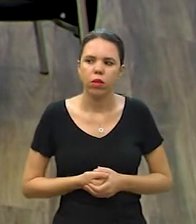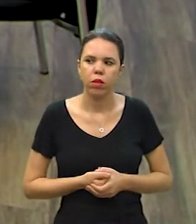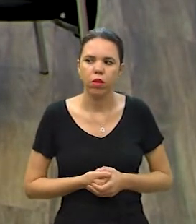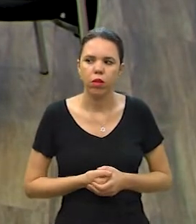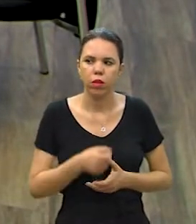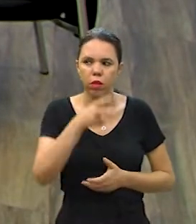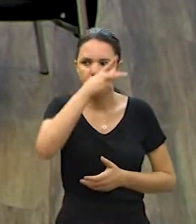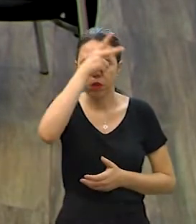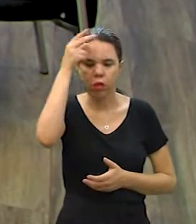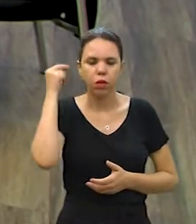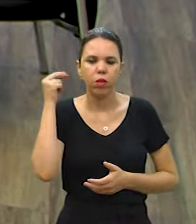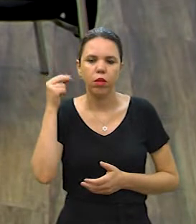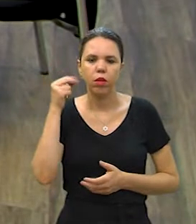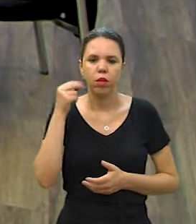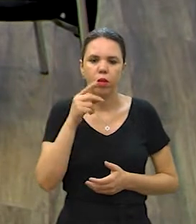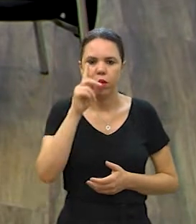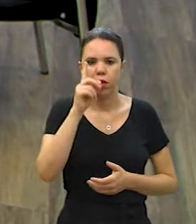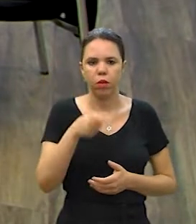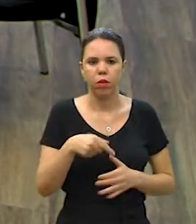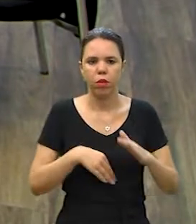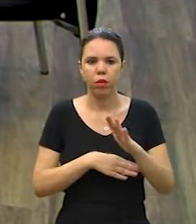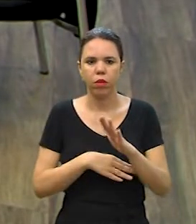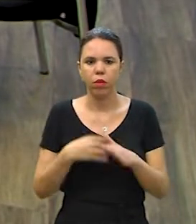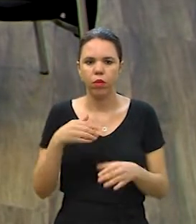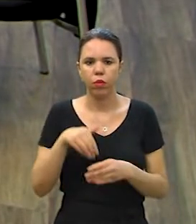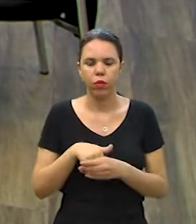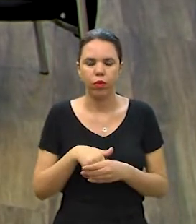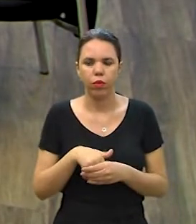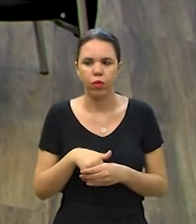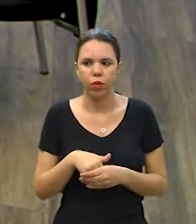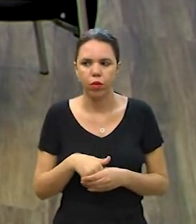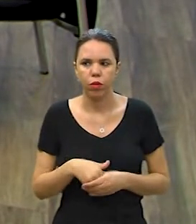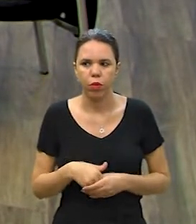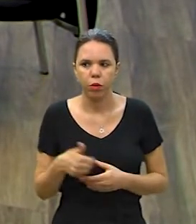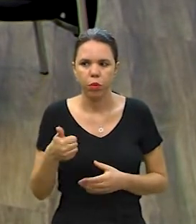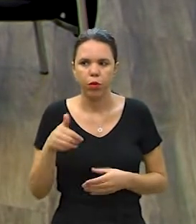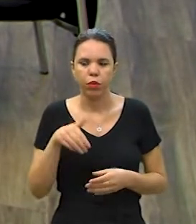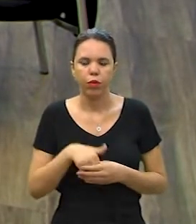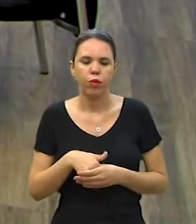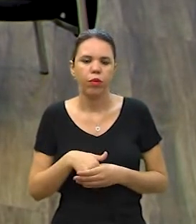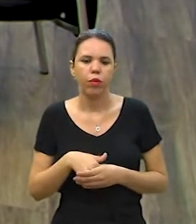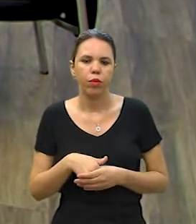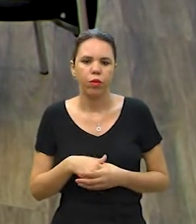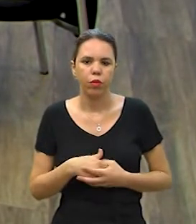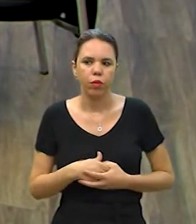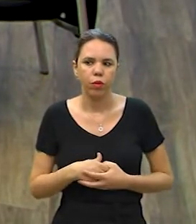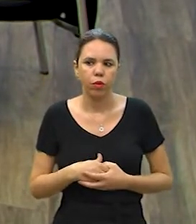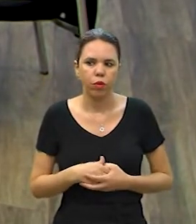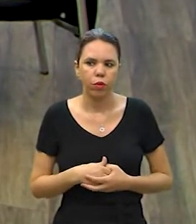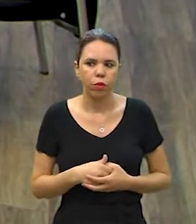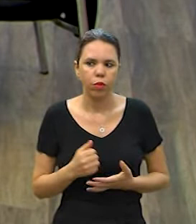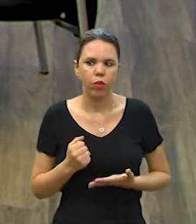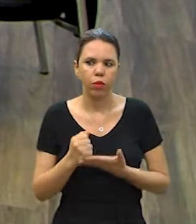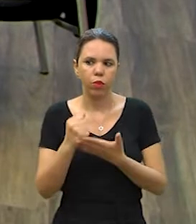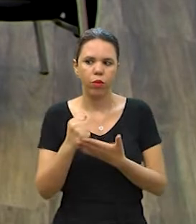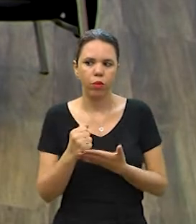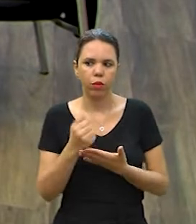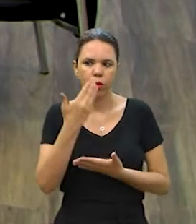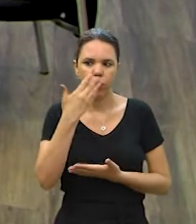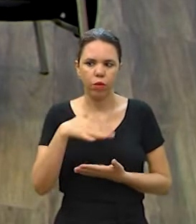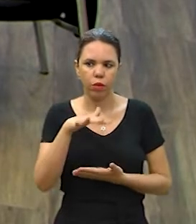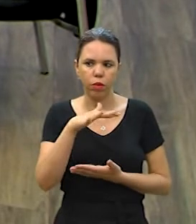prefeito mandou para a Câmara, nós votamos, né, Isso. Paulo, em primeira votação, o auxílio, né, para essas